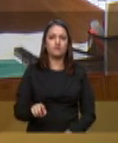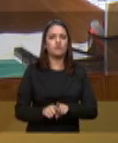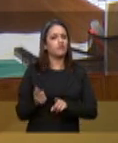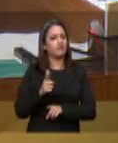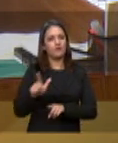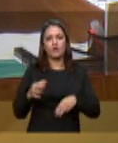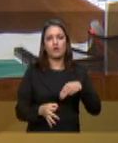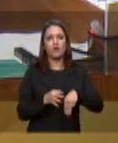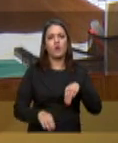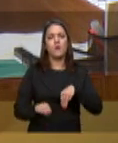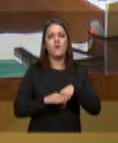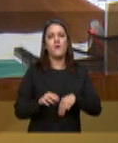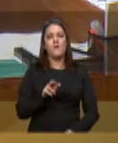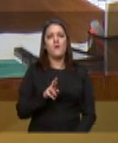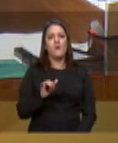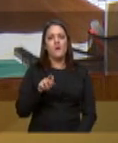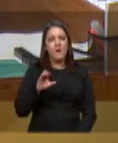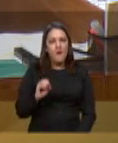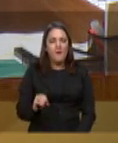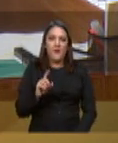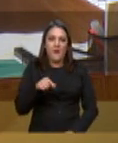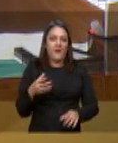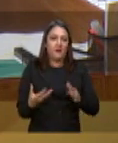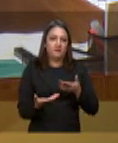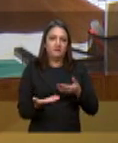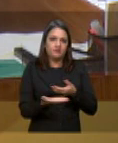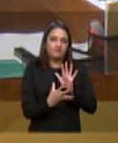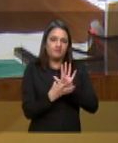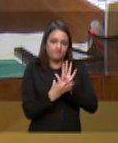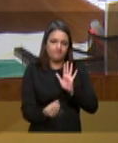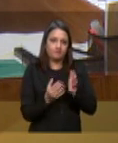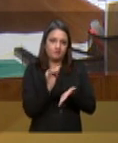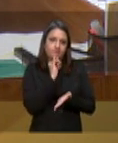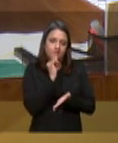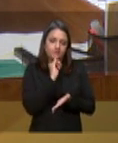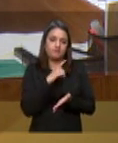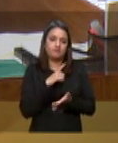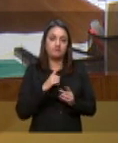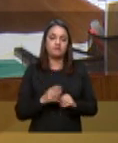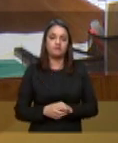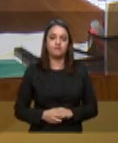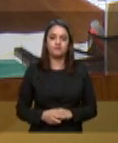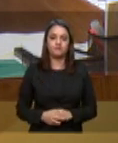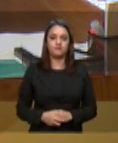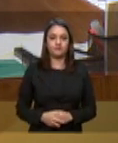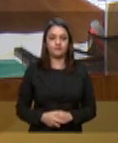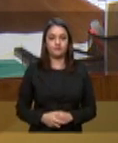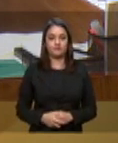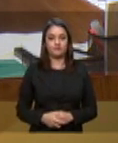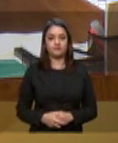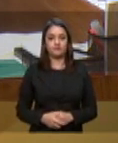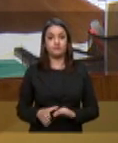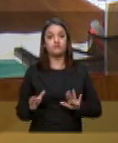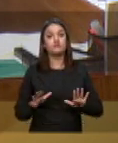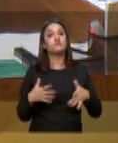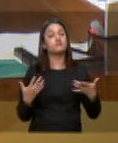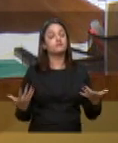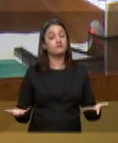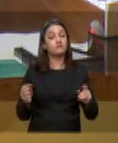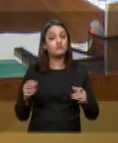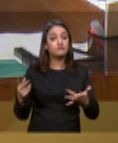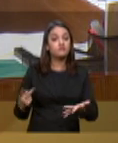do ministro Ribeiro Dantas e da ministra Maria Tereza de Assis Moura. Ora, esse o quadro